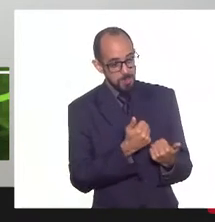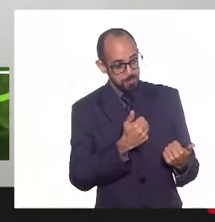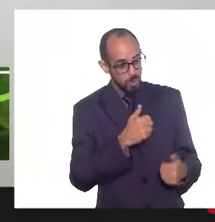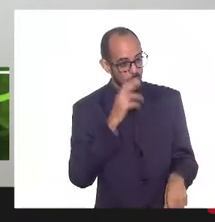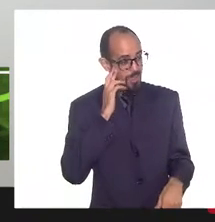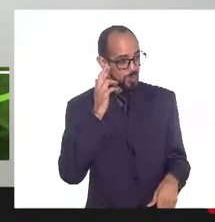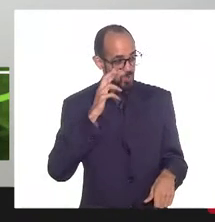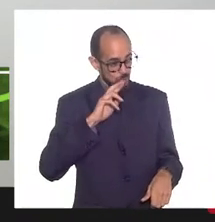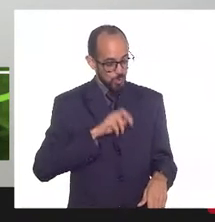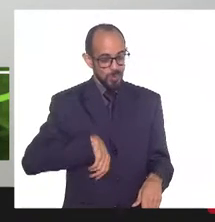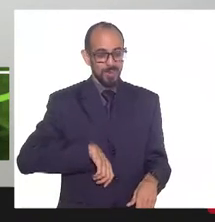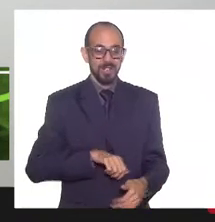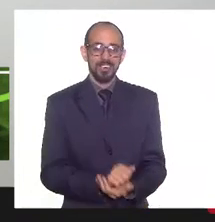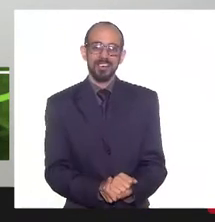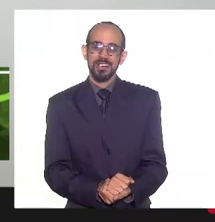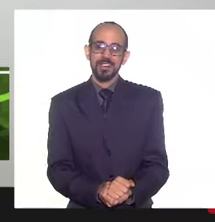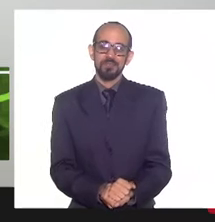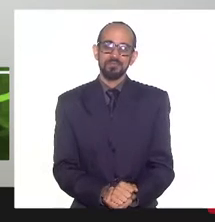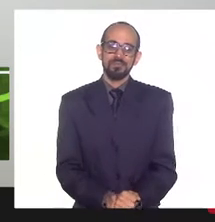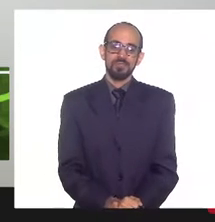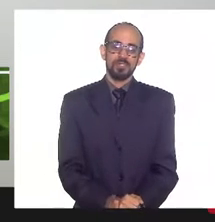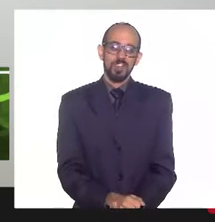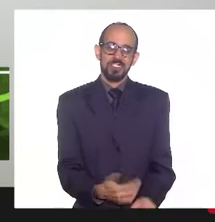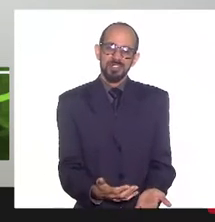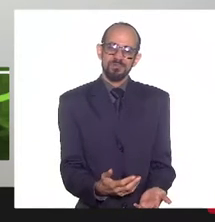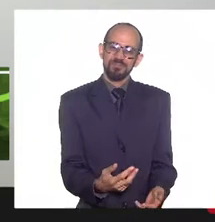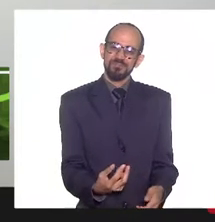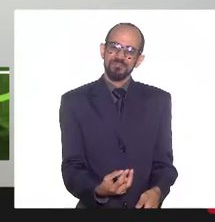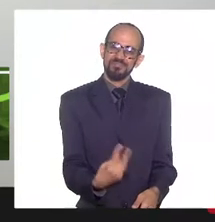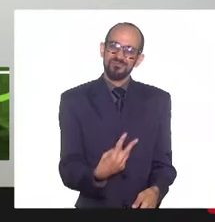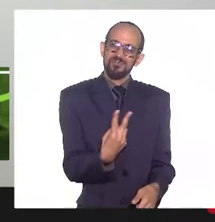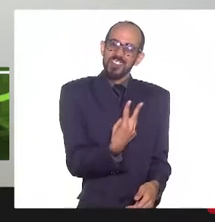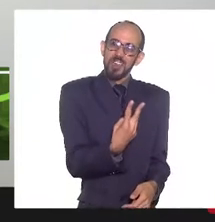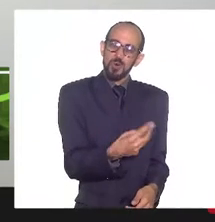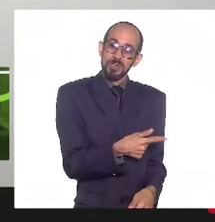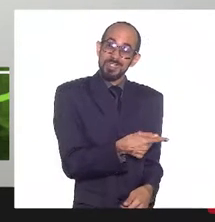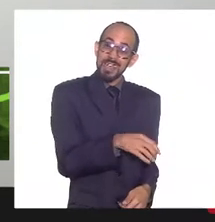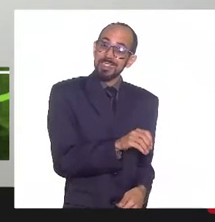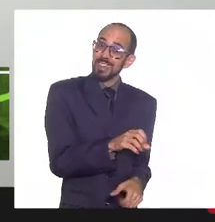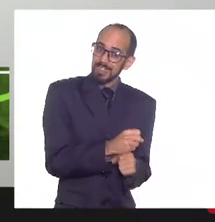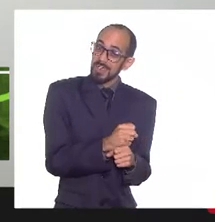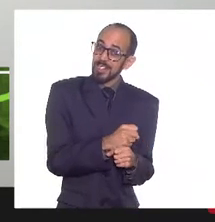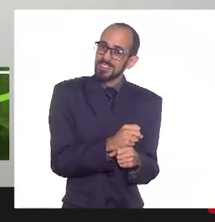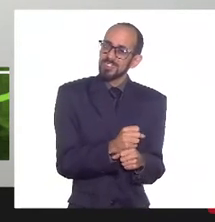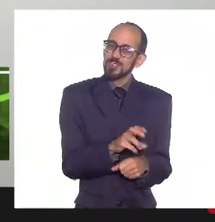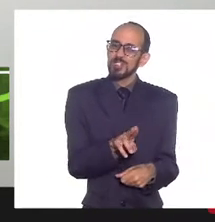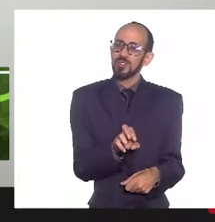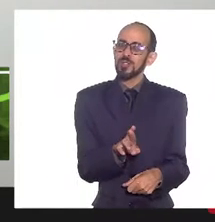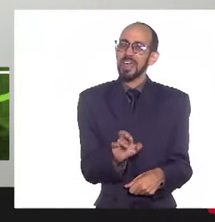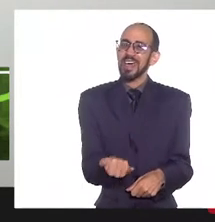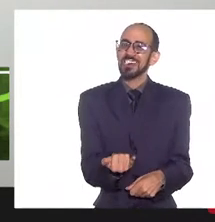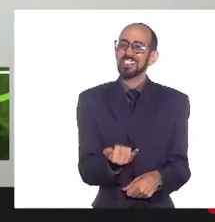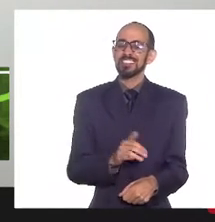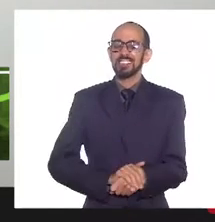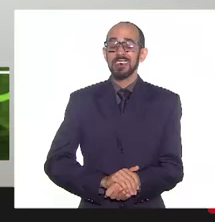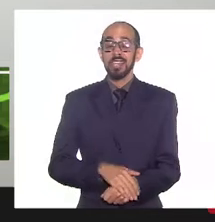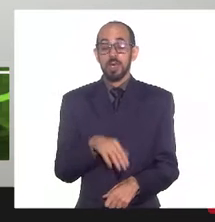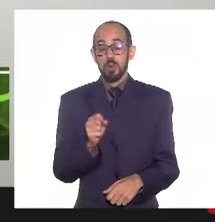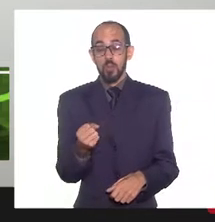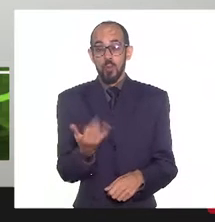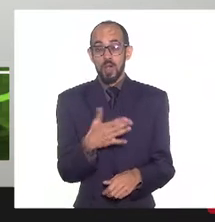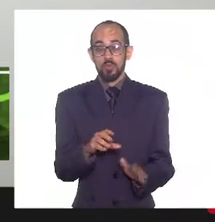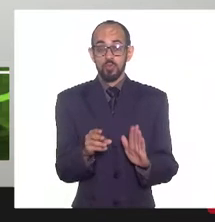UERJ a nossa valorosa UERJ setentona e quero dizer que assim que assim que foi protocolado